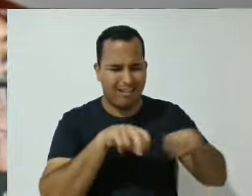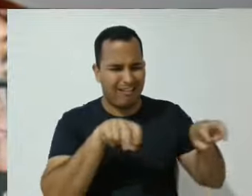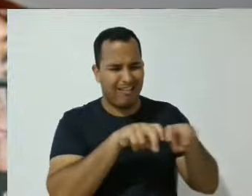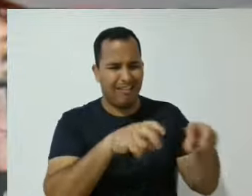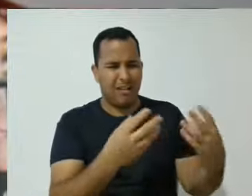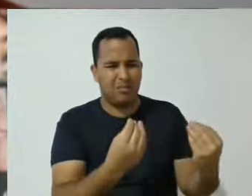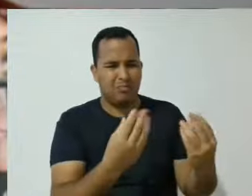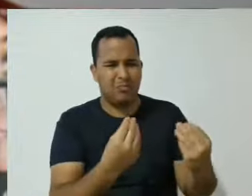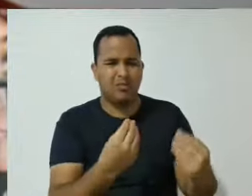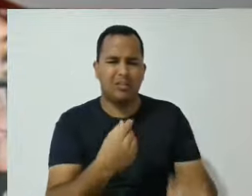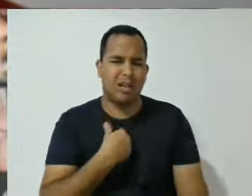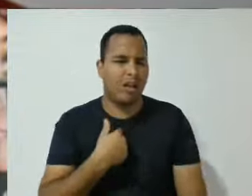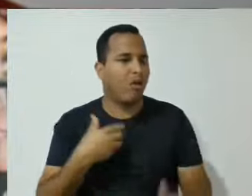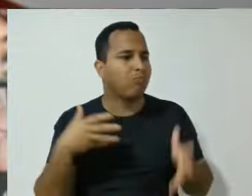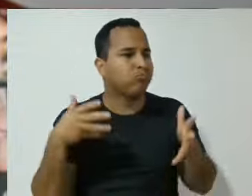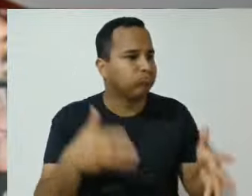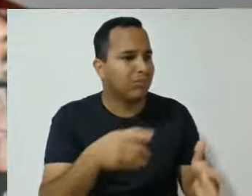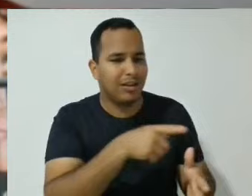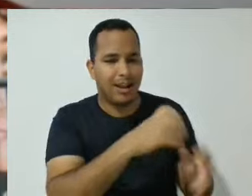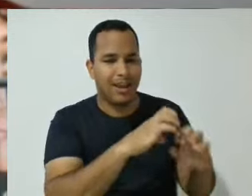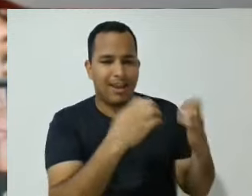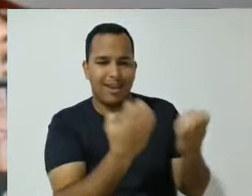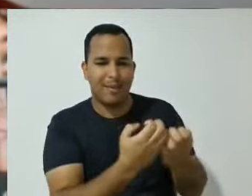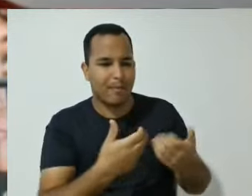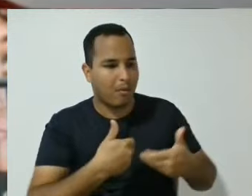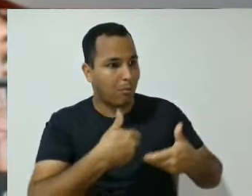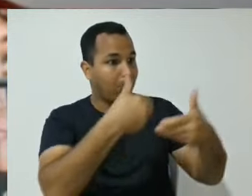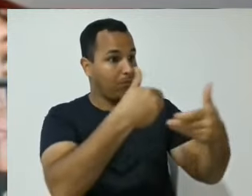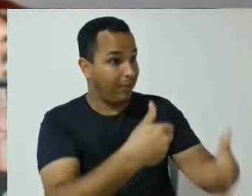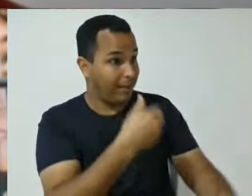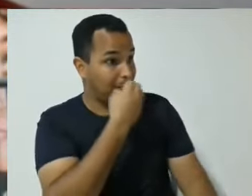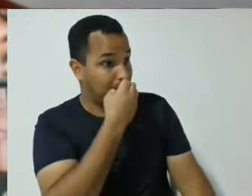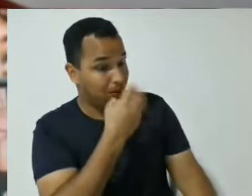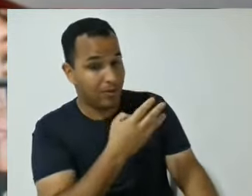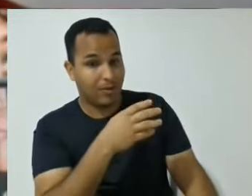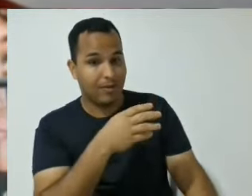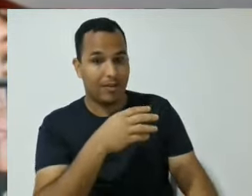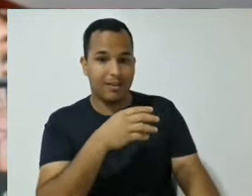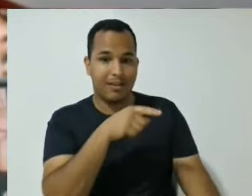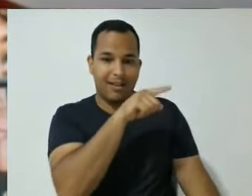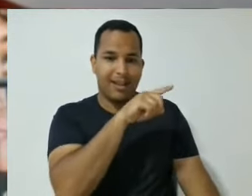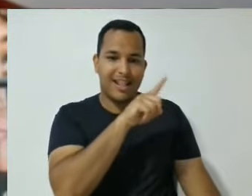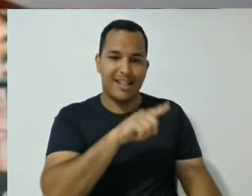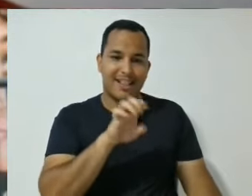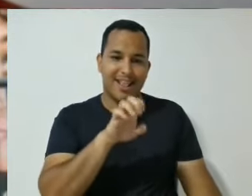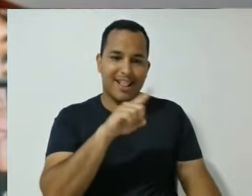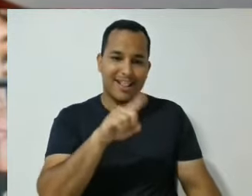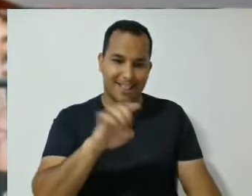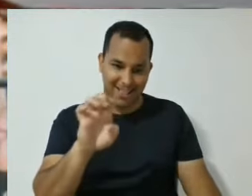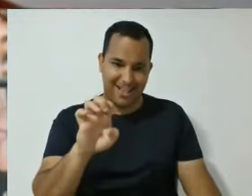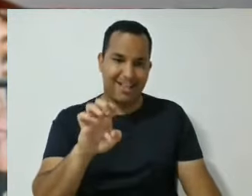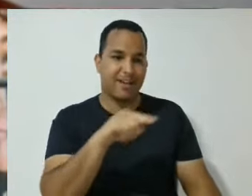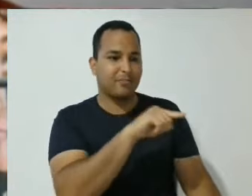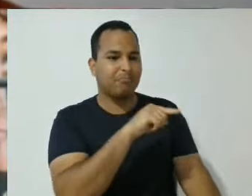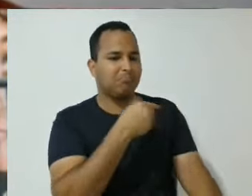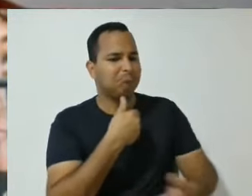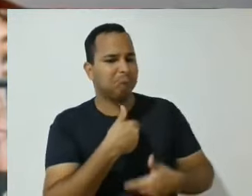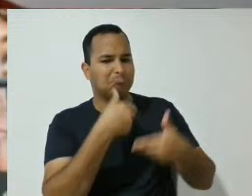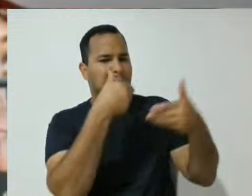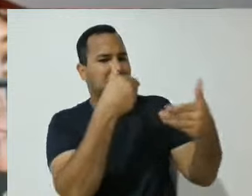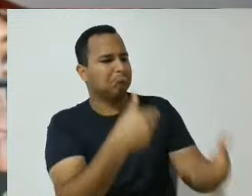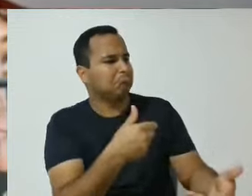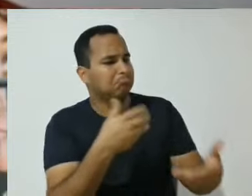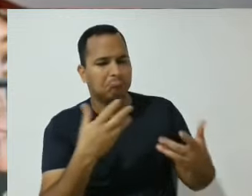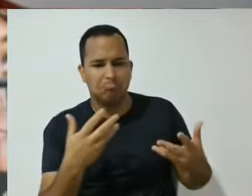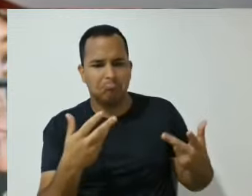super bem recebido pela equipe. A Zezé, Maria José, essa gigante, né? que fez tanto, tanto, tanto,